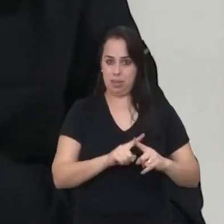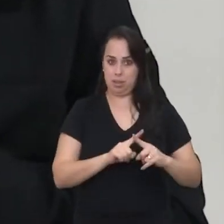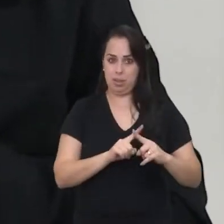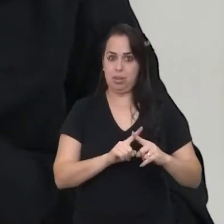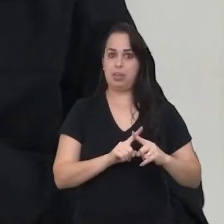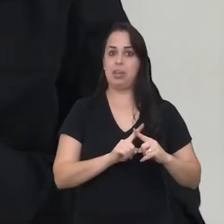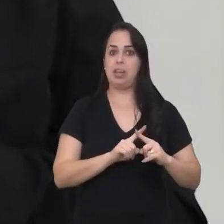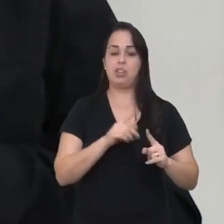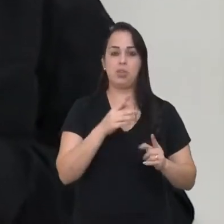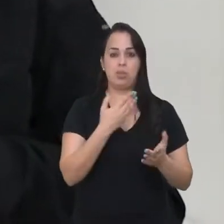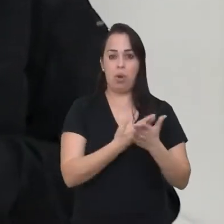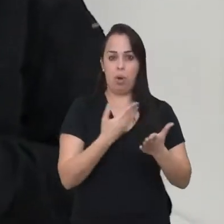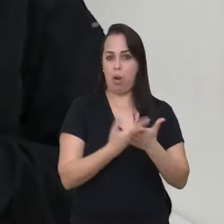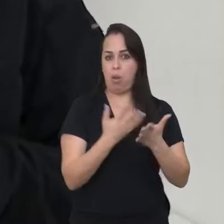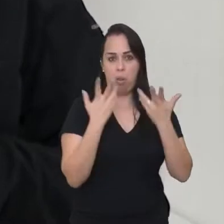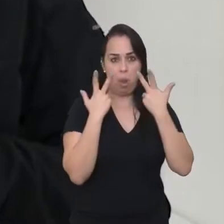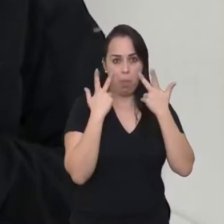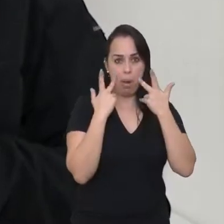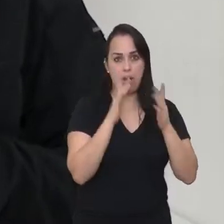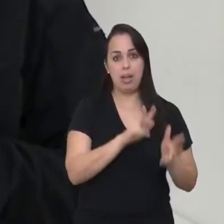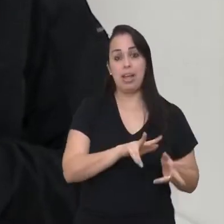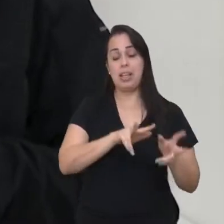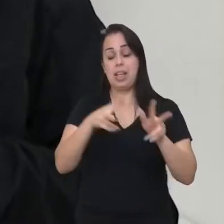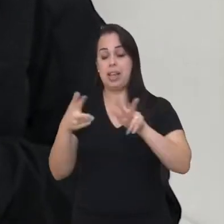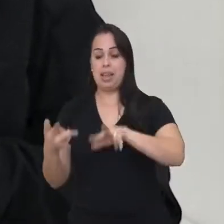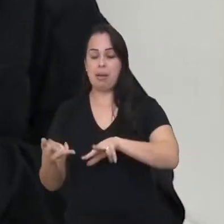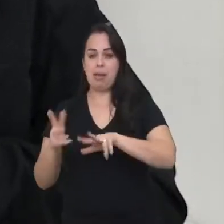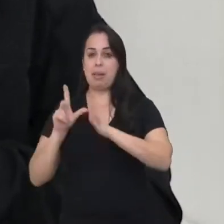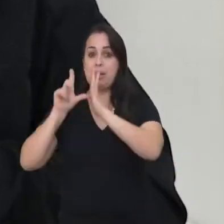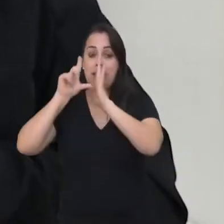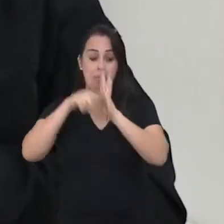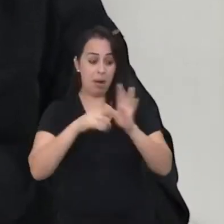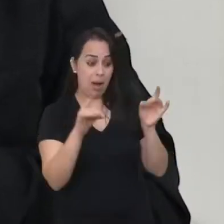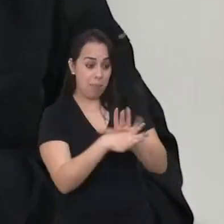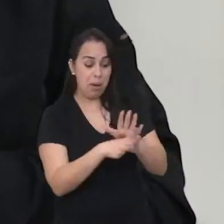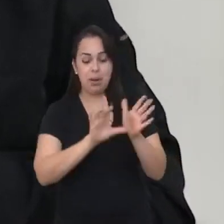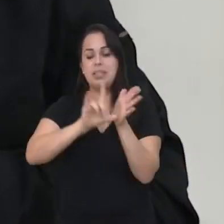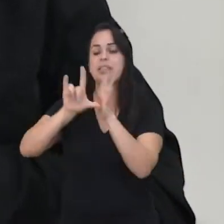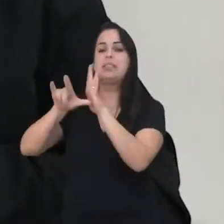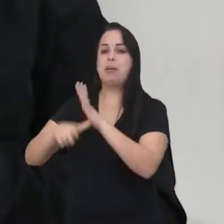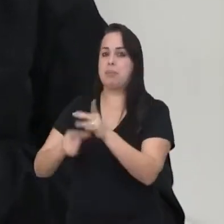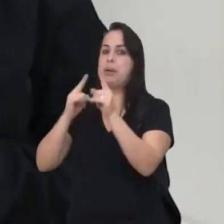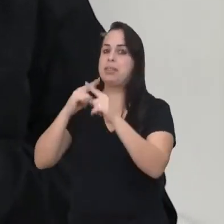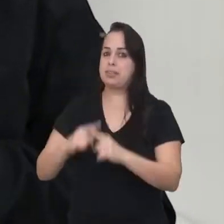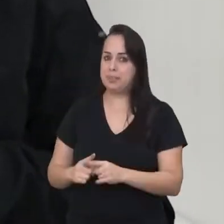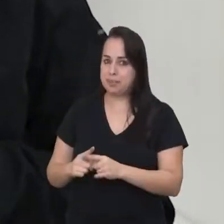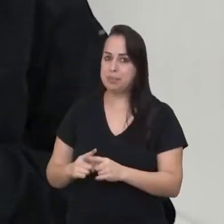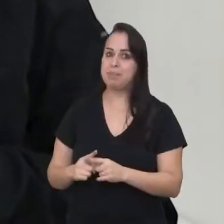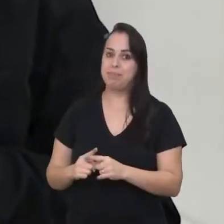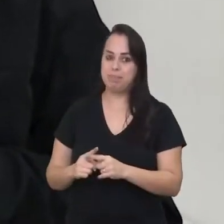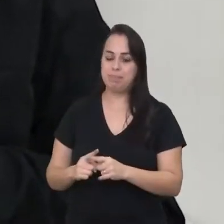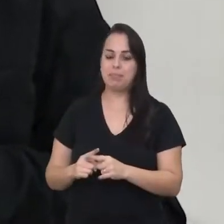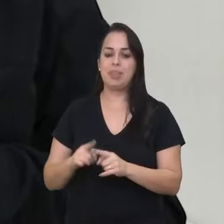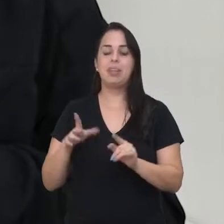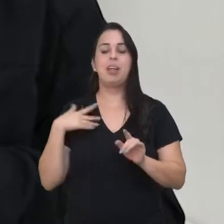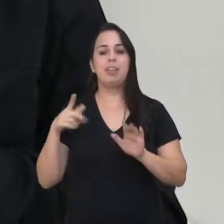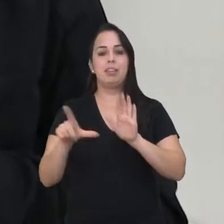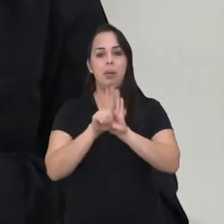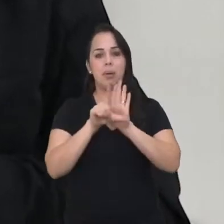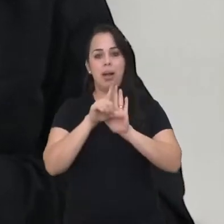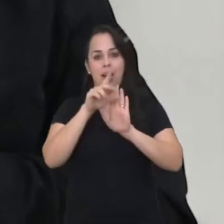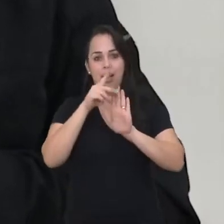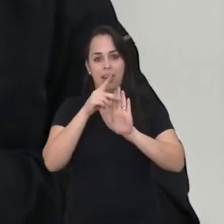do regular e o torneio do pessoal do contraturno da educação integral, que é conduzido pelo programa Escolativa. Então também uma medida importante, através de uma